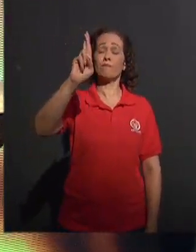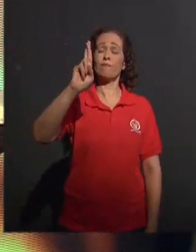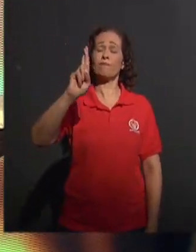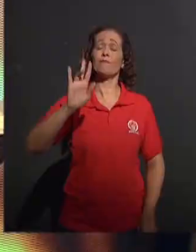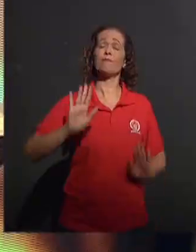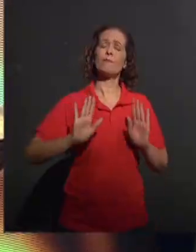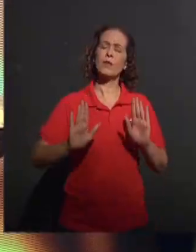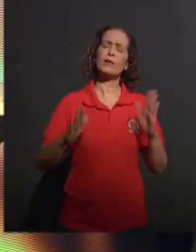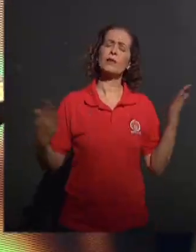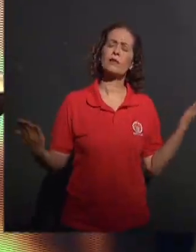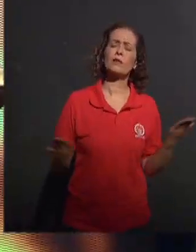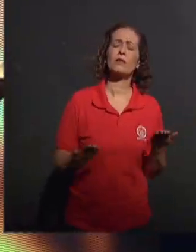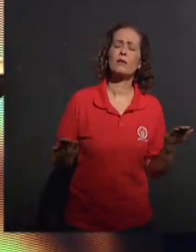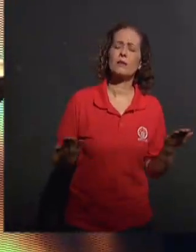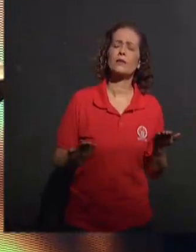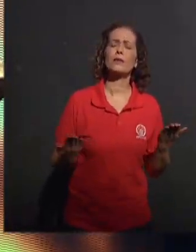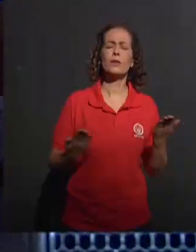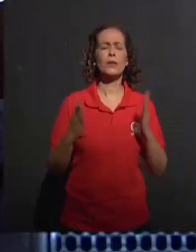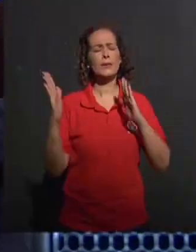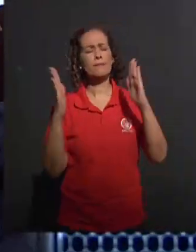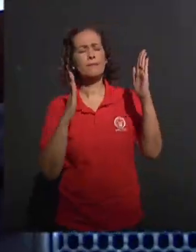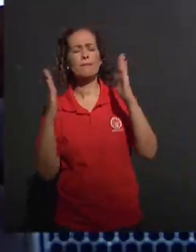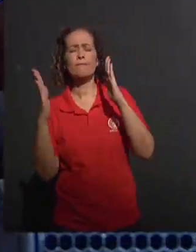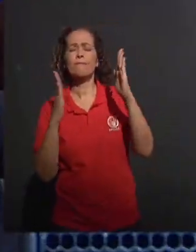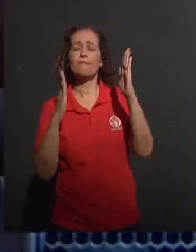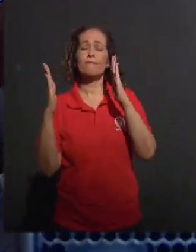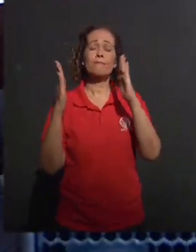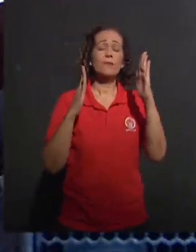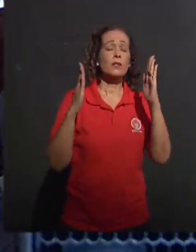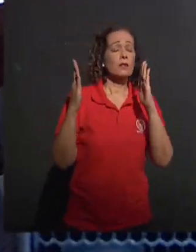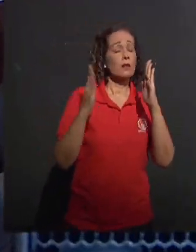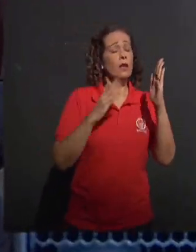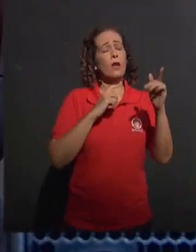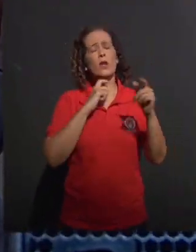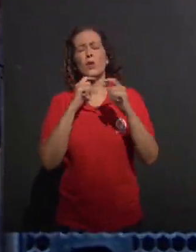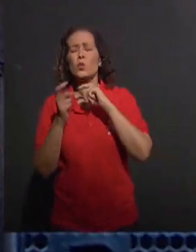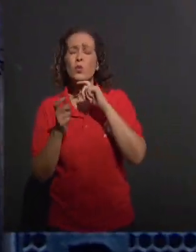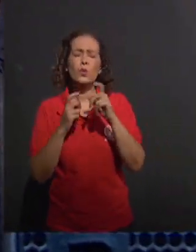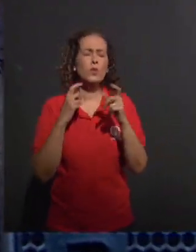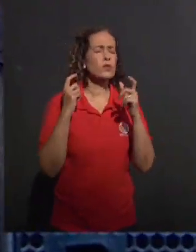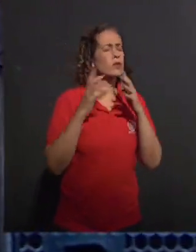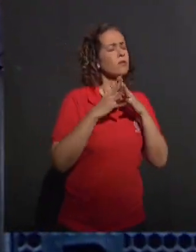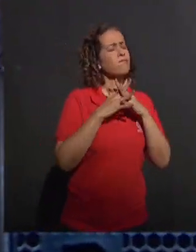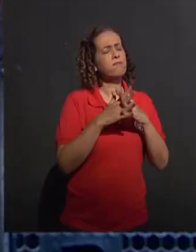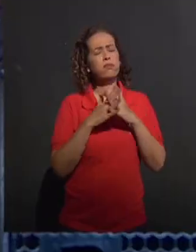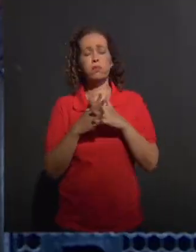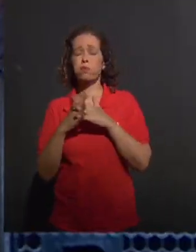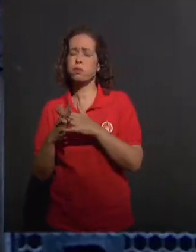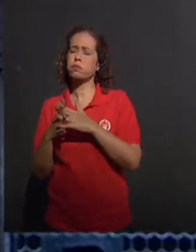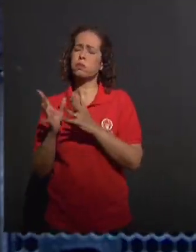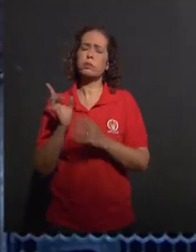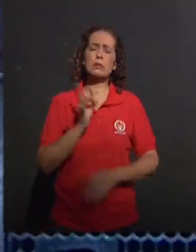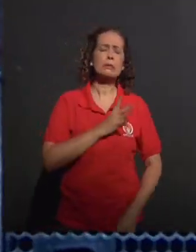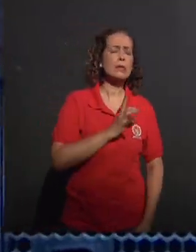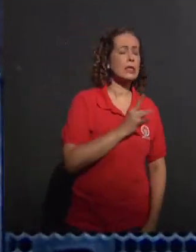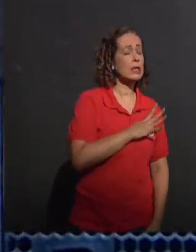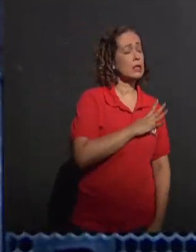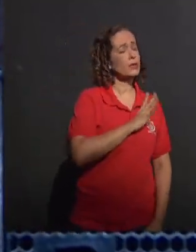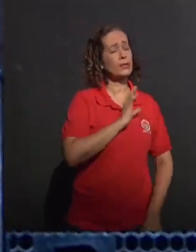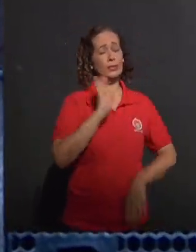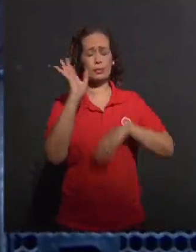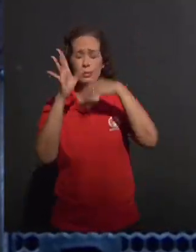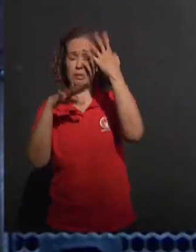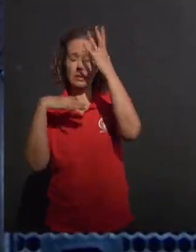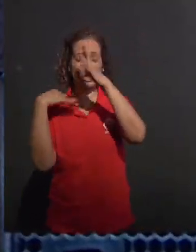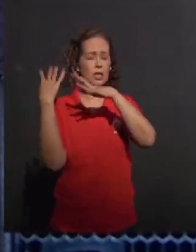agora, nesse momento, Pai, de tantas incertezas, de tanto medo, Senhor,